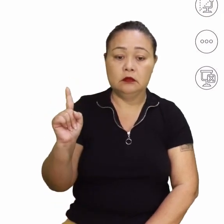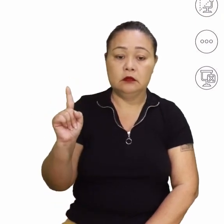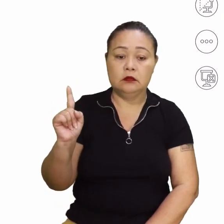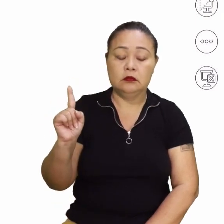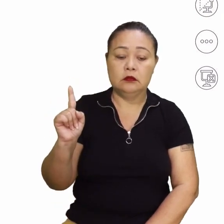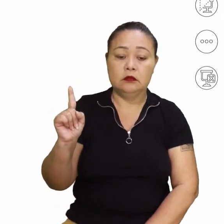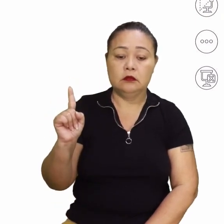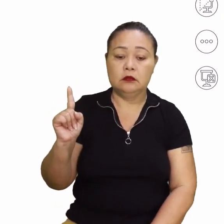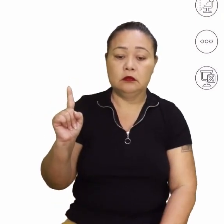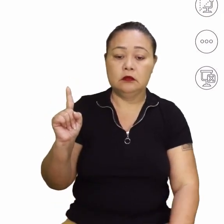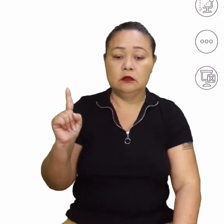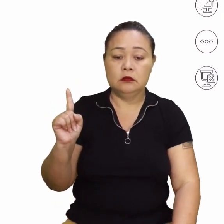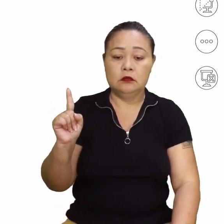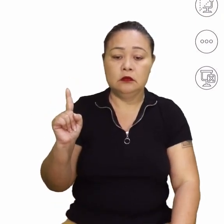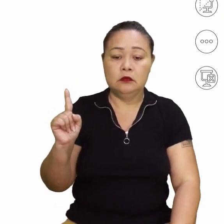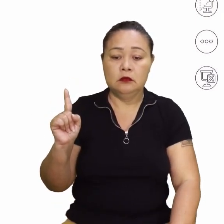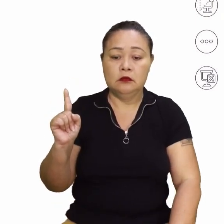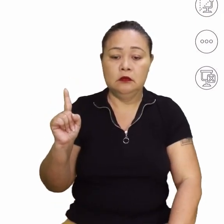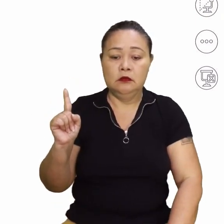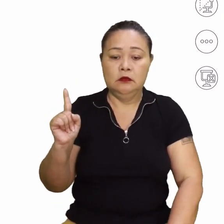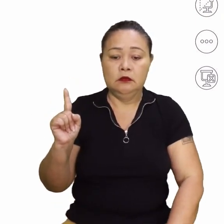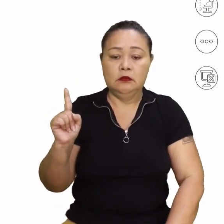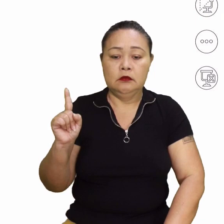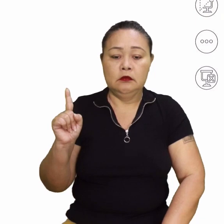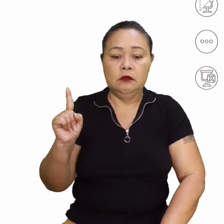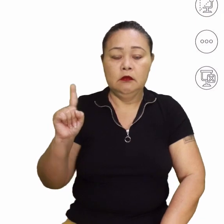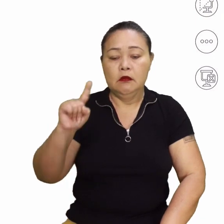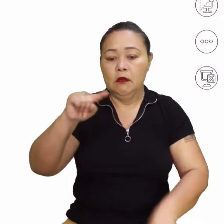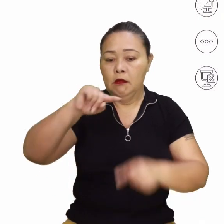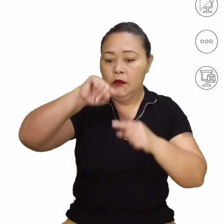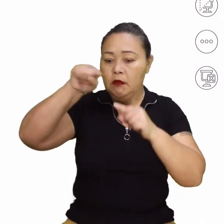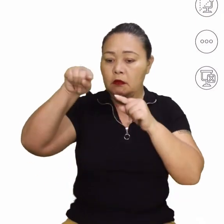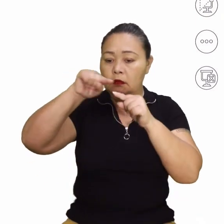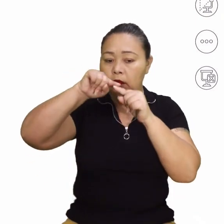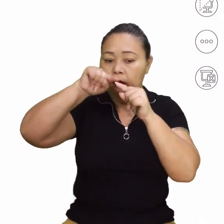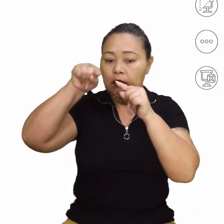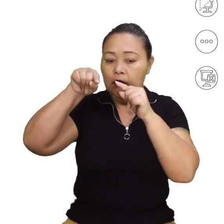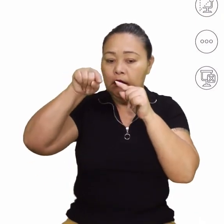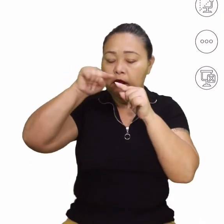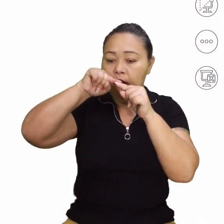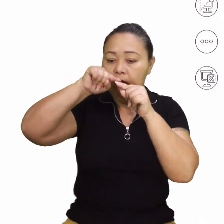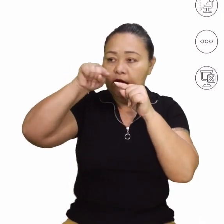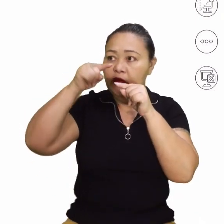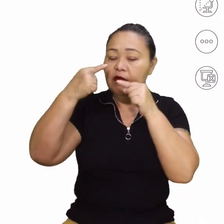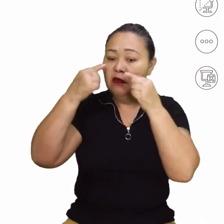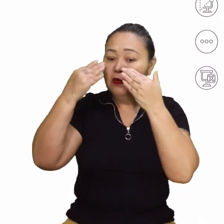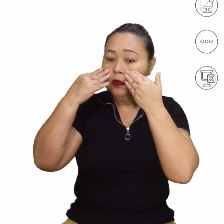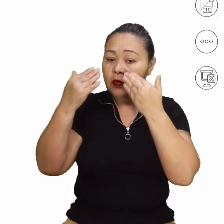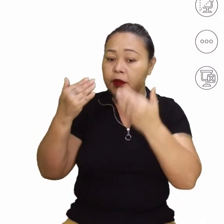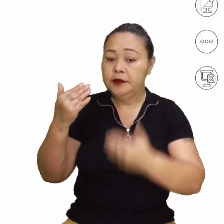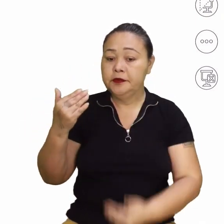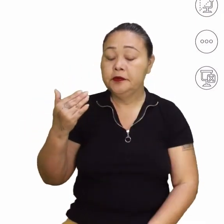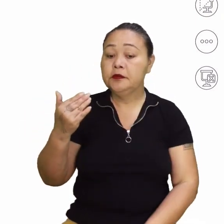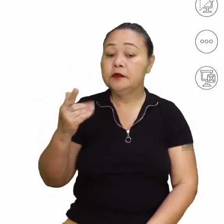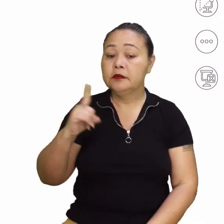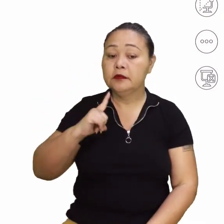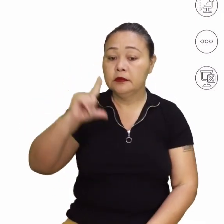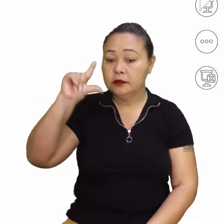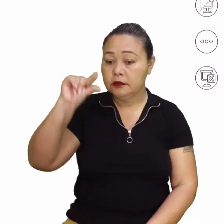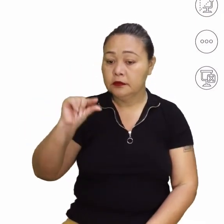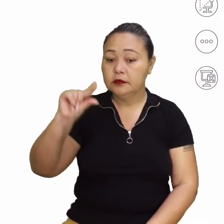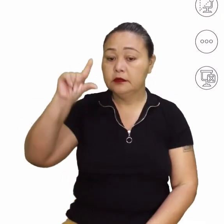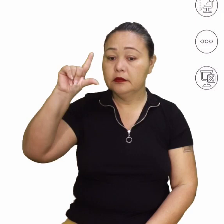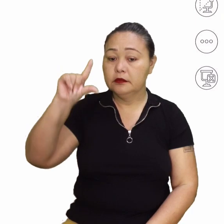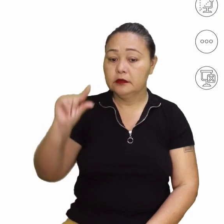e a essa esse círculo meio-círculo aí ó vocês podem ver que eles tem tamanho